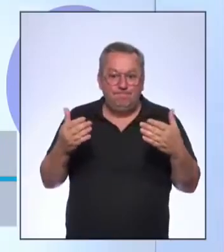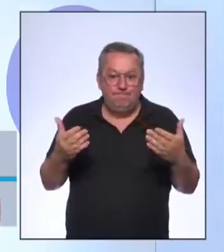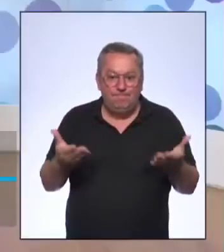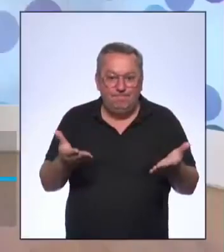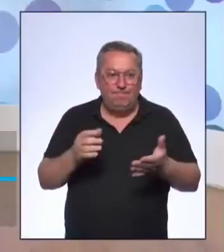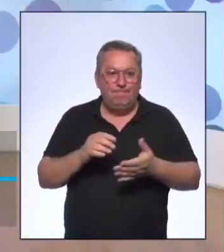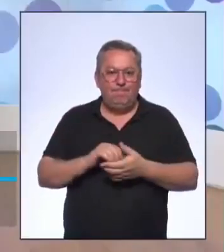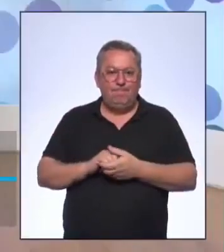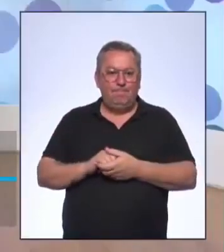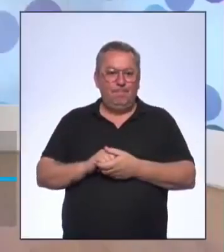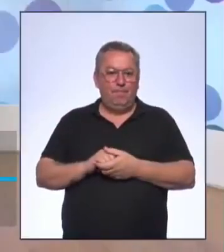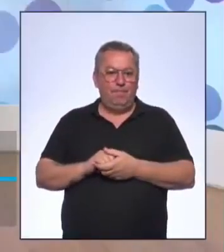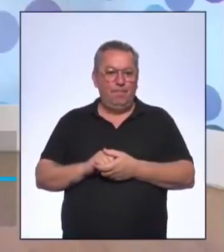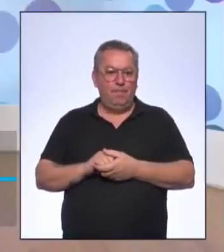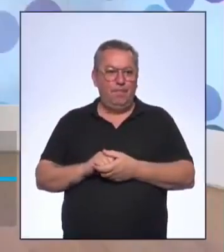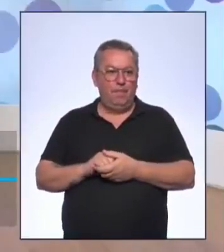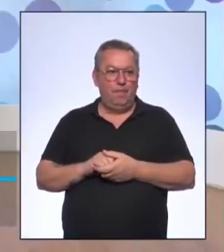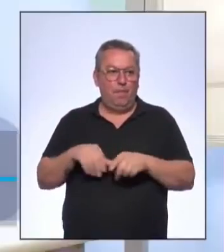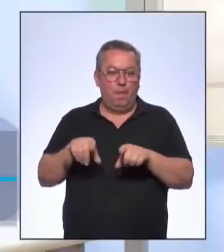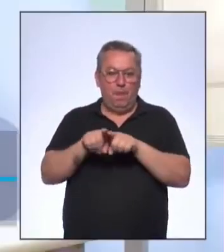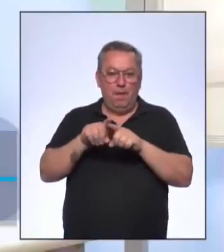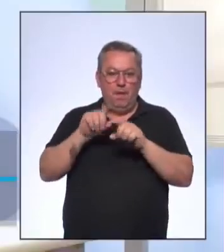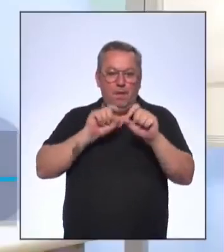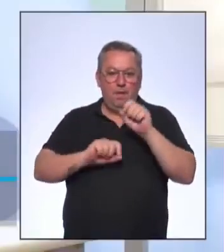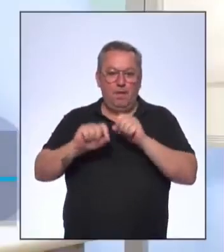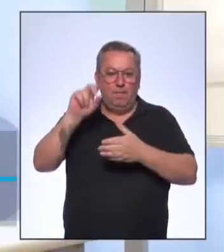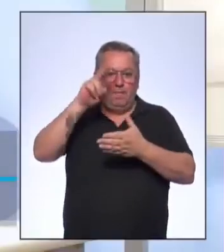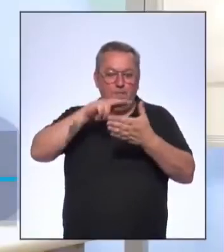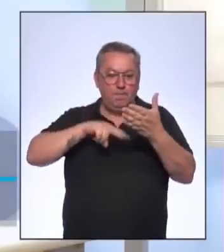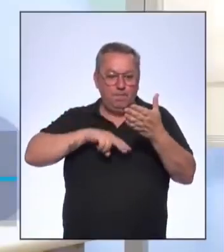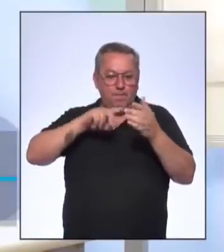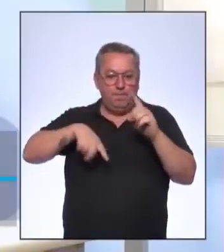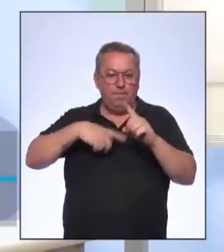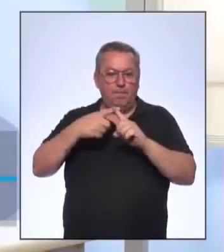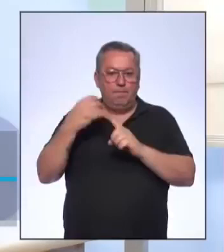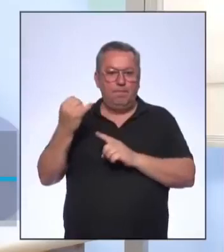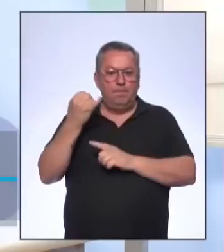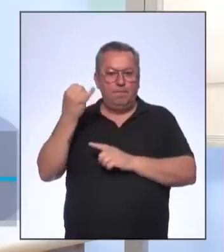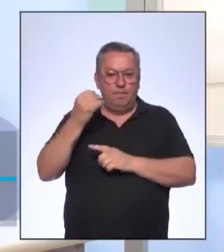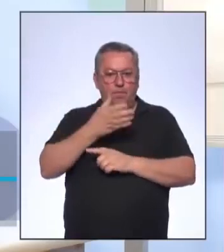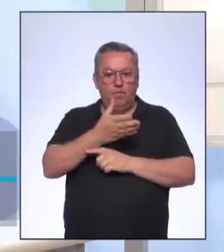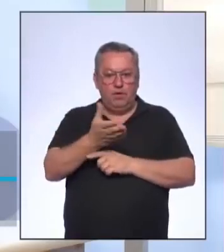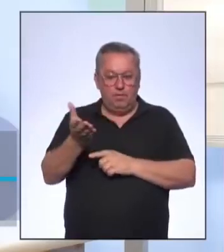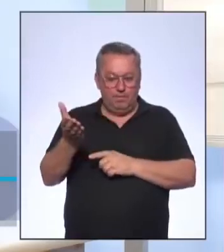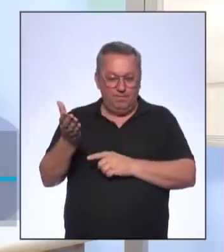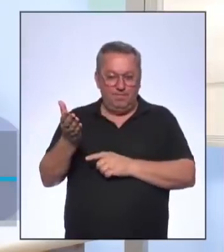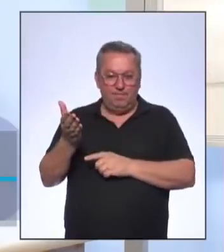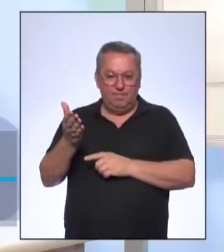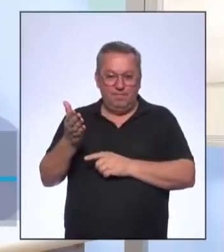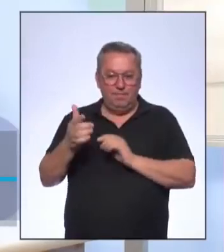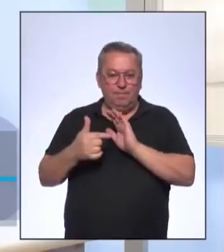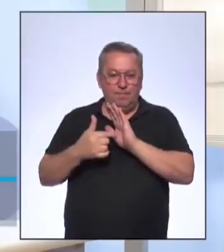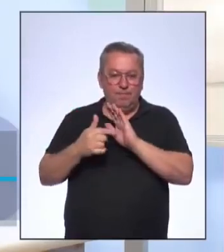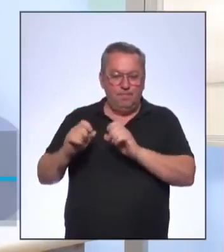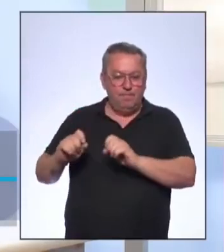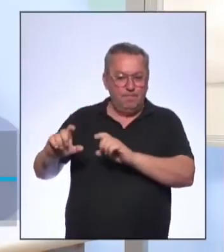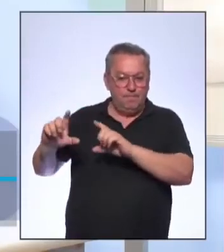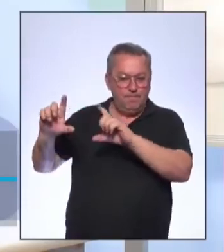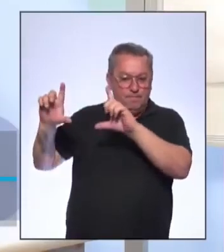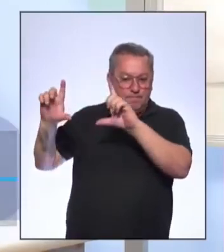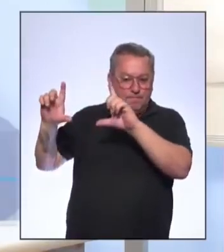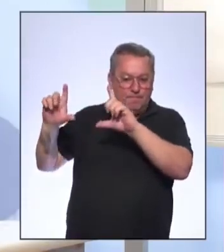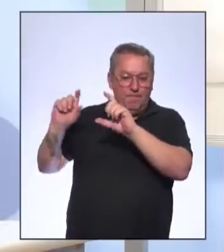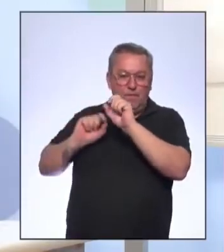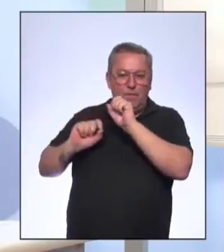lá, para esse exercício, né, a questão da leitura era a parte mais importante aí para vocês. Vou colocar na tela a resolução, que era